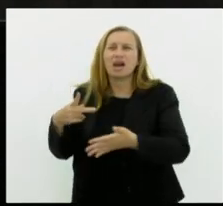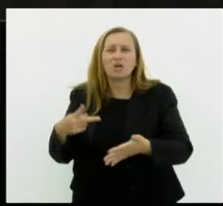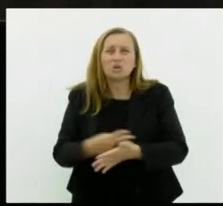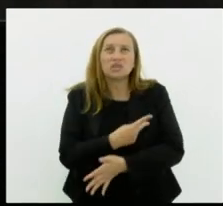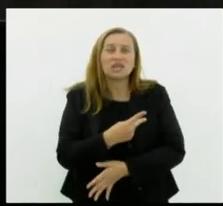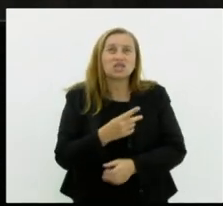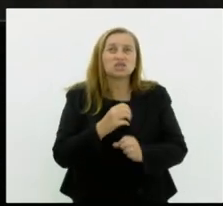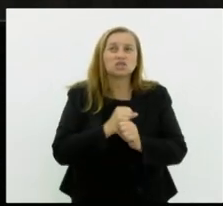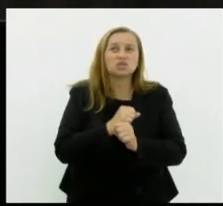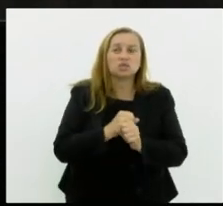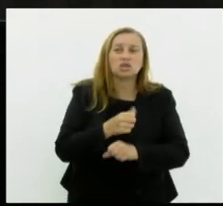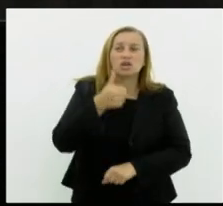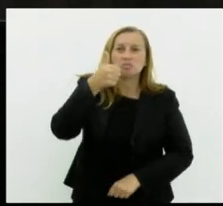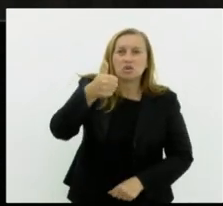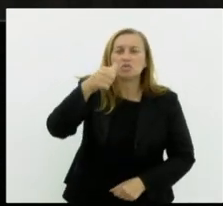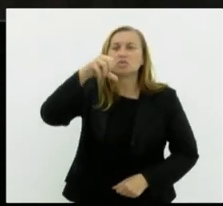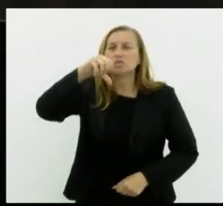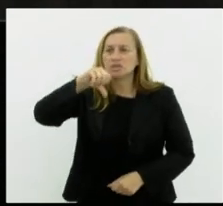década de